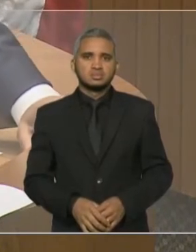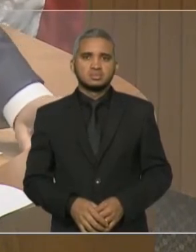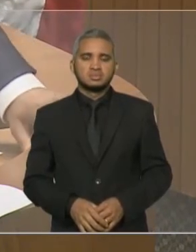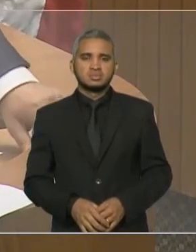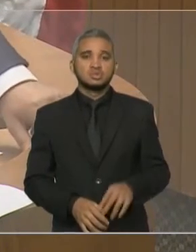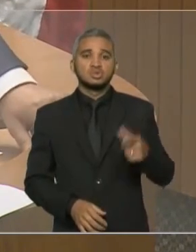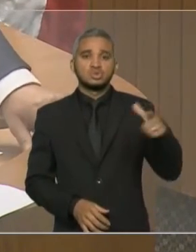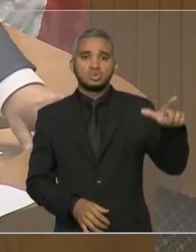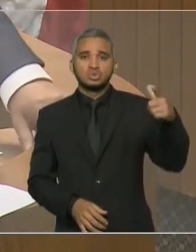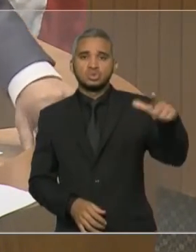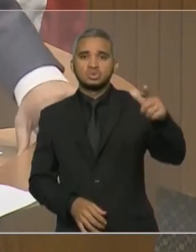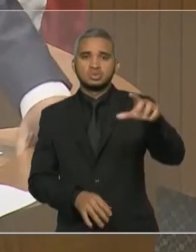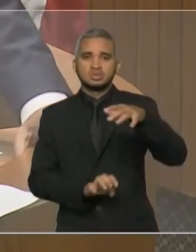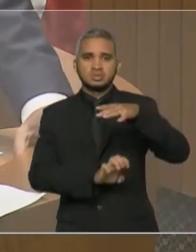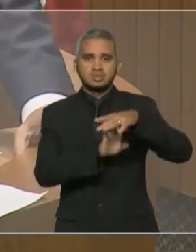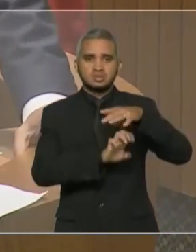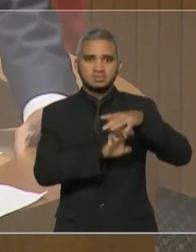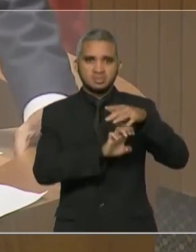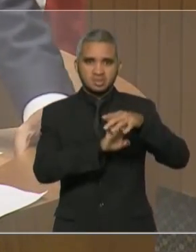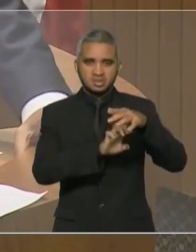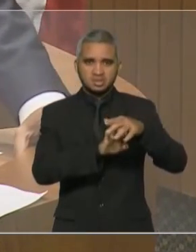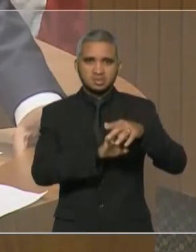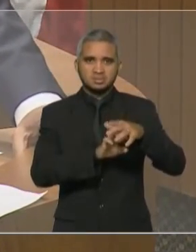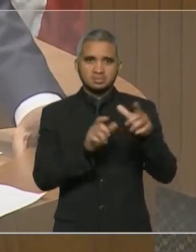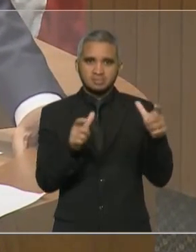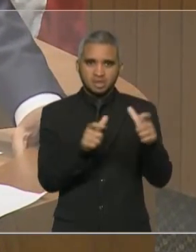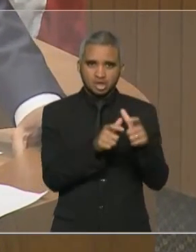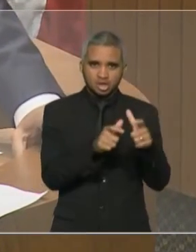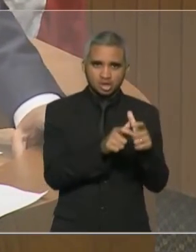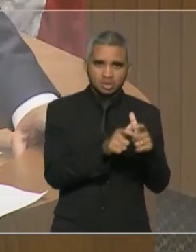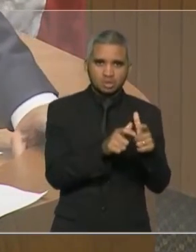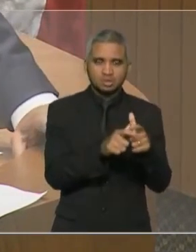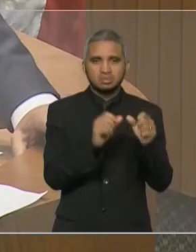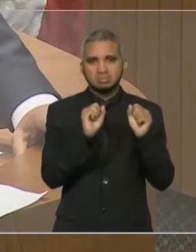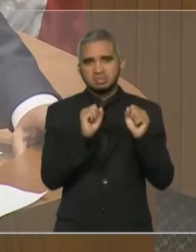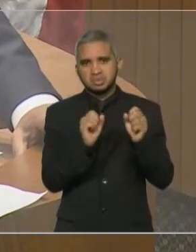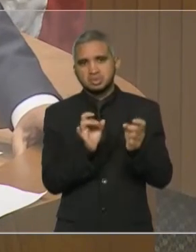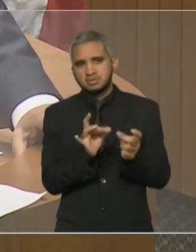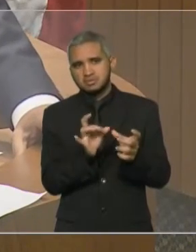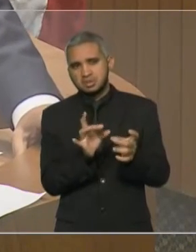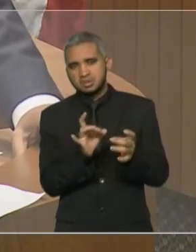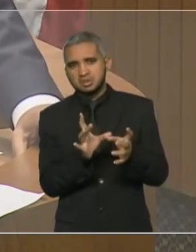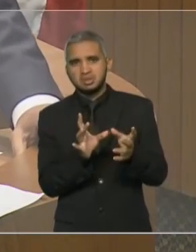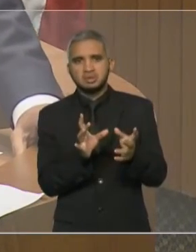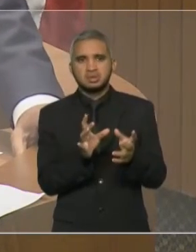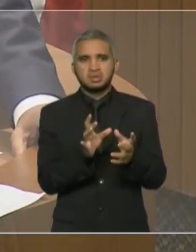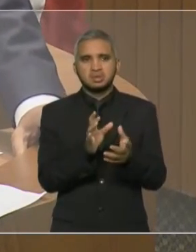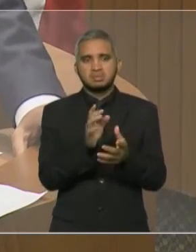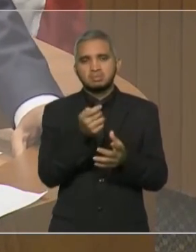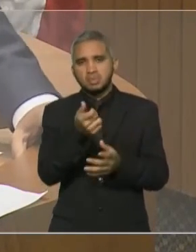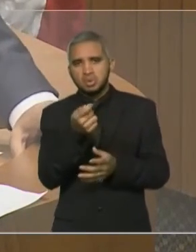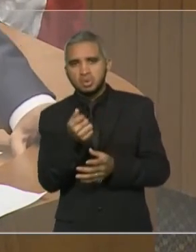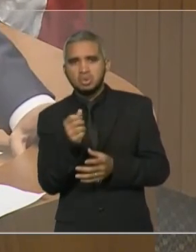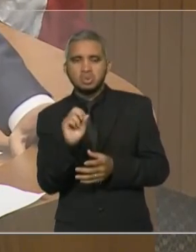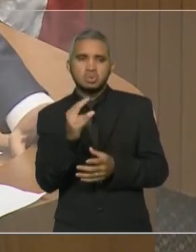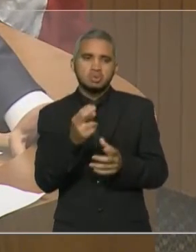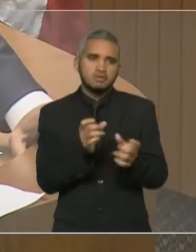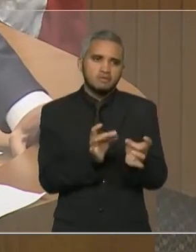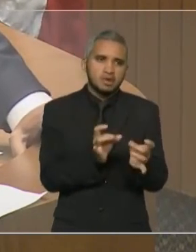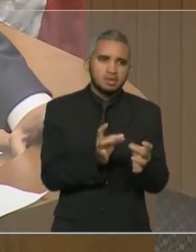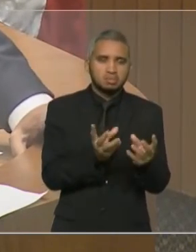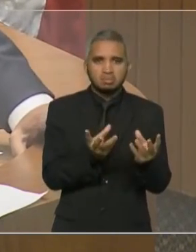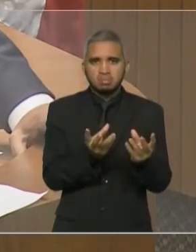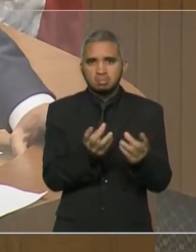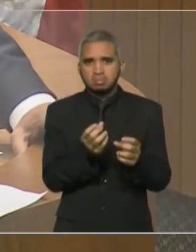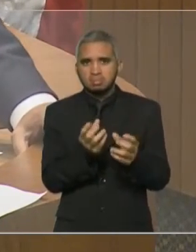no restante da cadeia. Seja no atacadista, seja no varejista, elas tinham crédito